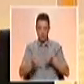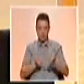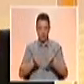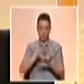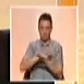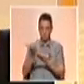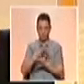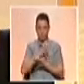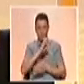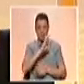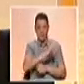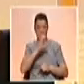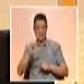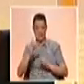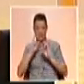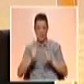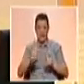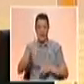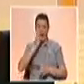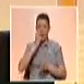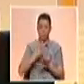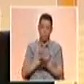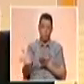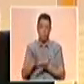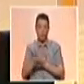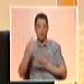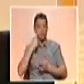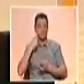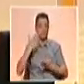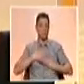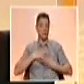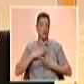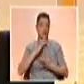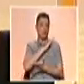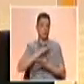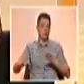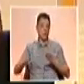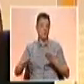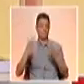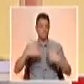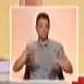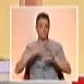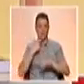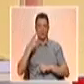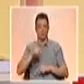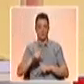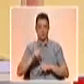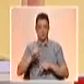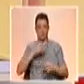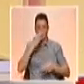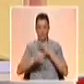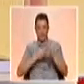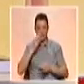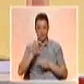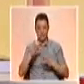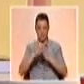das bacias hidrográficas, que é se estão a desviar água sem sequer nos dar conhecimento. Já vamos voltar a essa conversa, a forma como